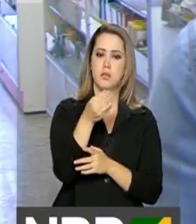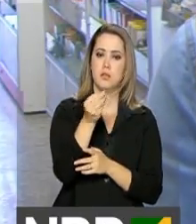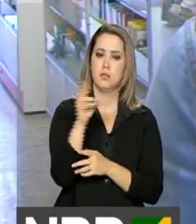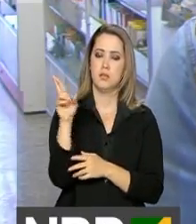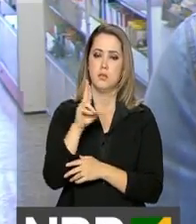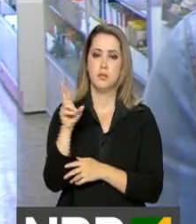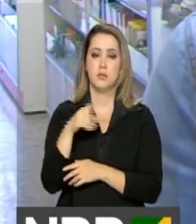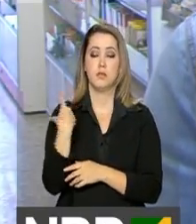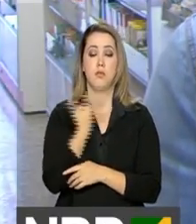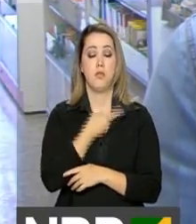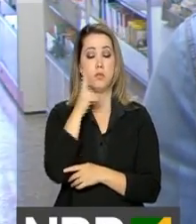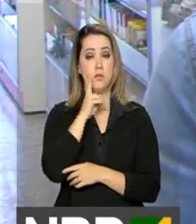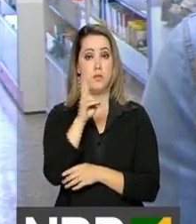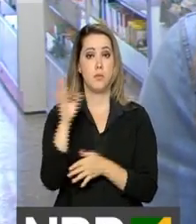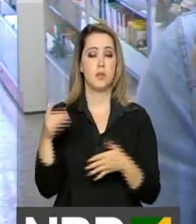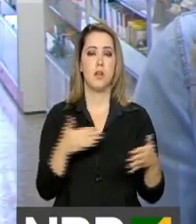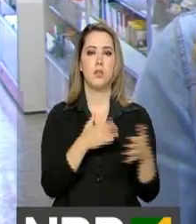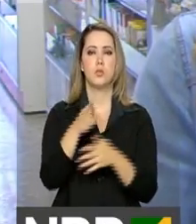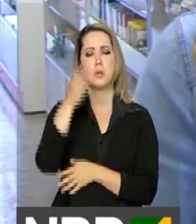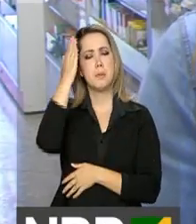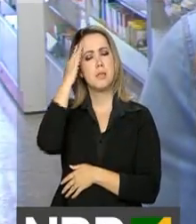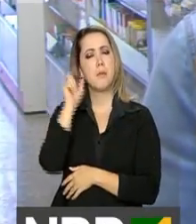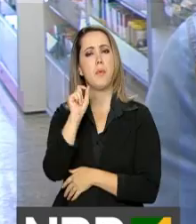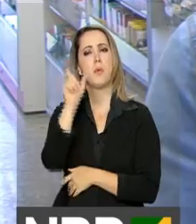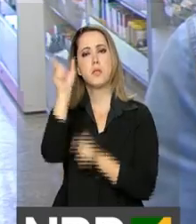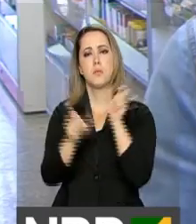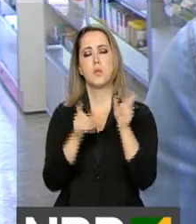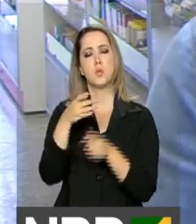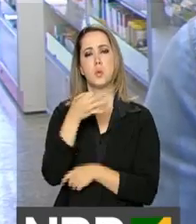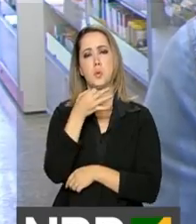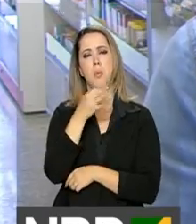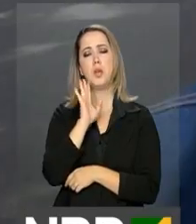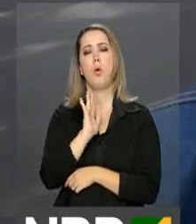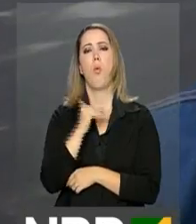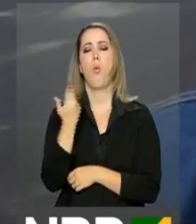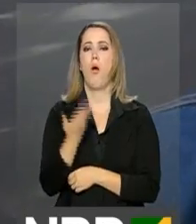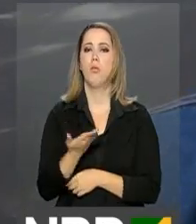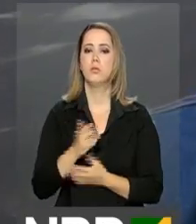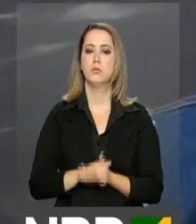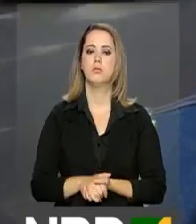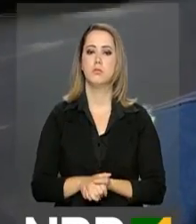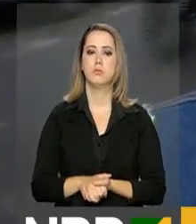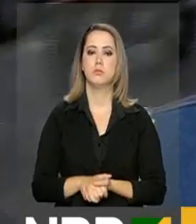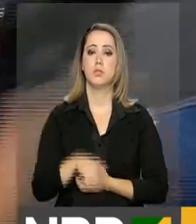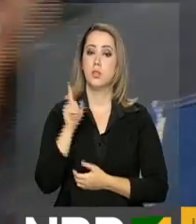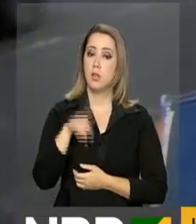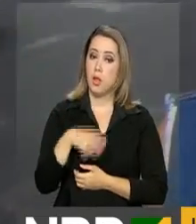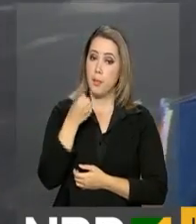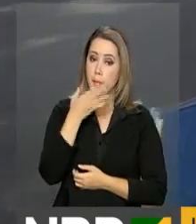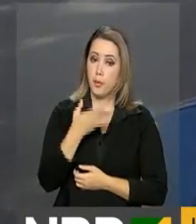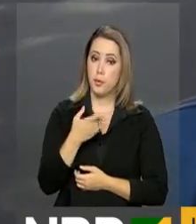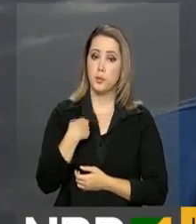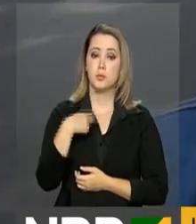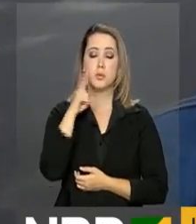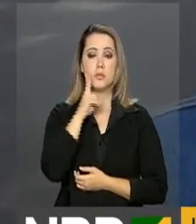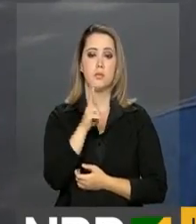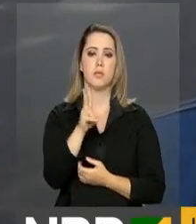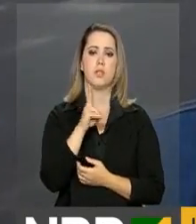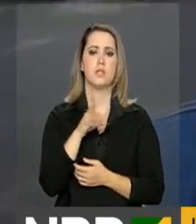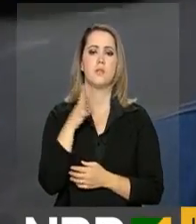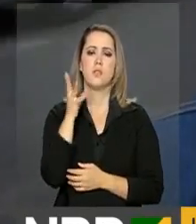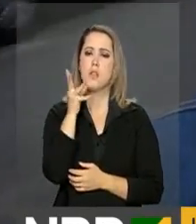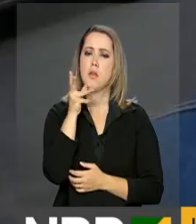reais nós vamos às ruas para saber o que os cariocas estão achando dessa novidade muito interessante quer decidir se quer se demora tanto